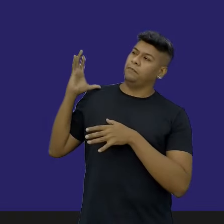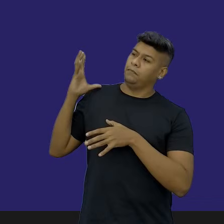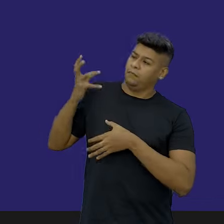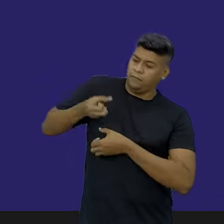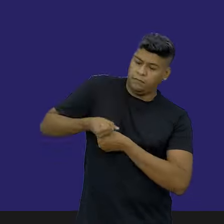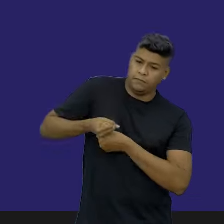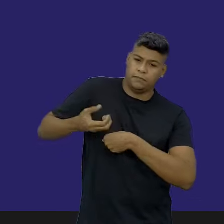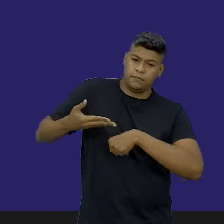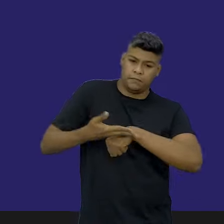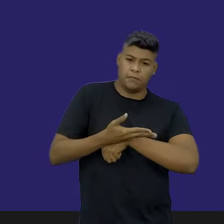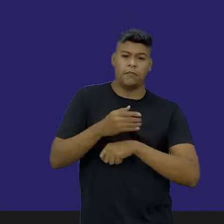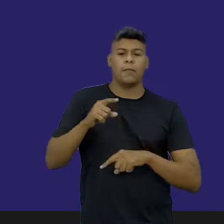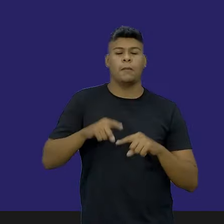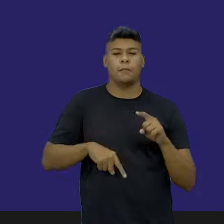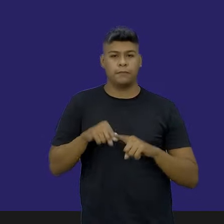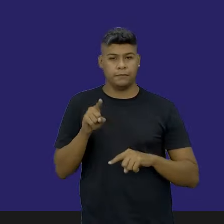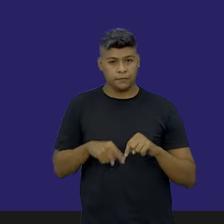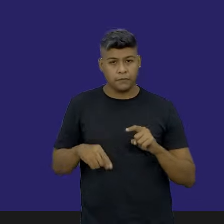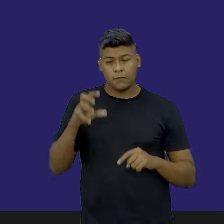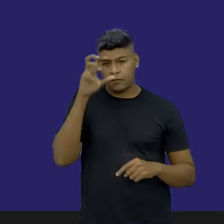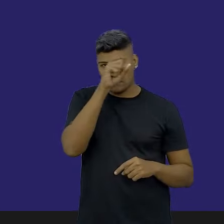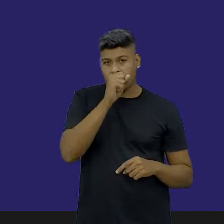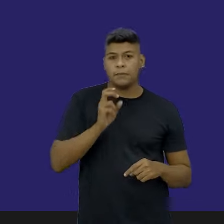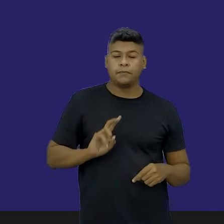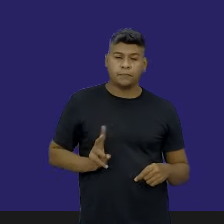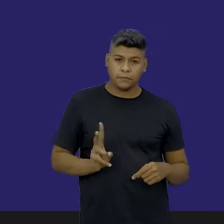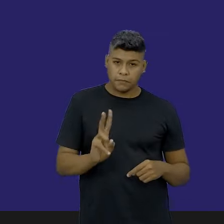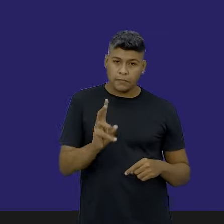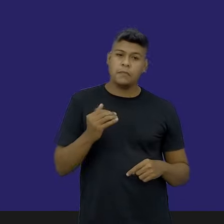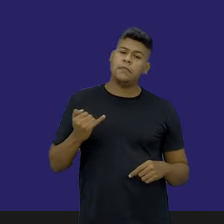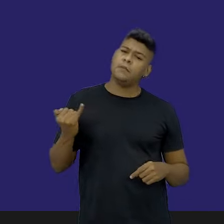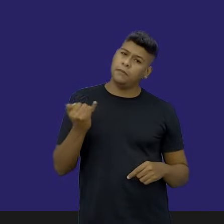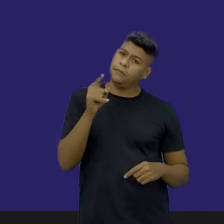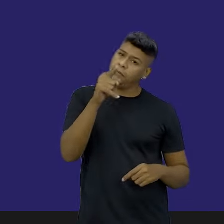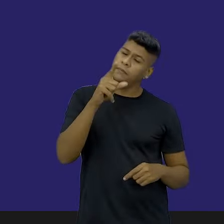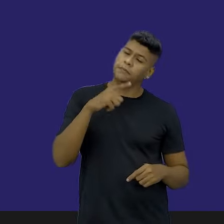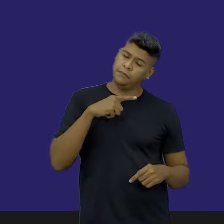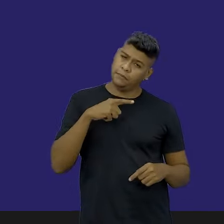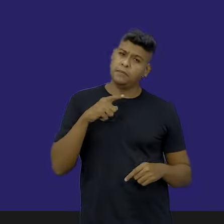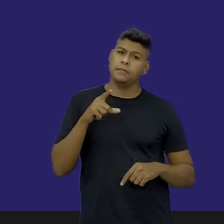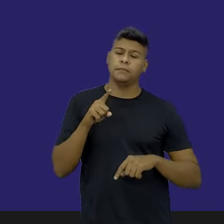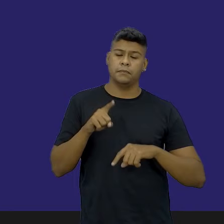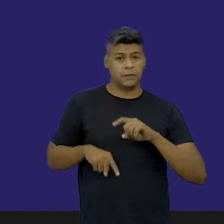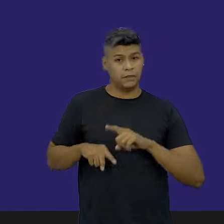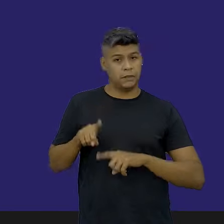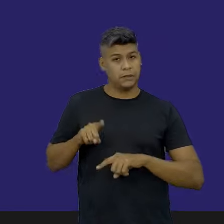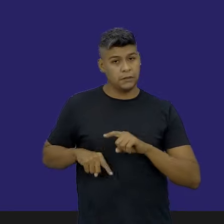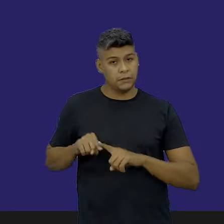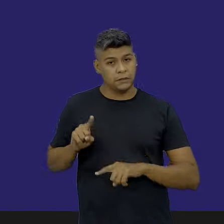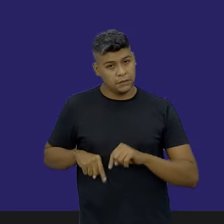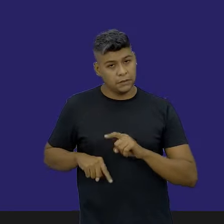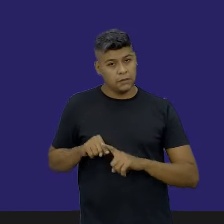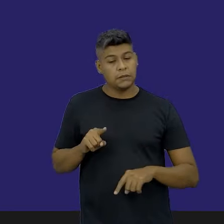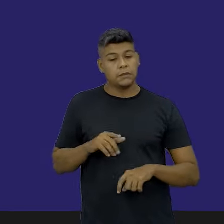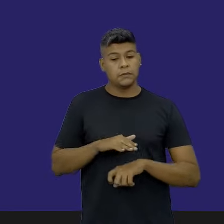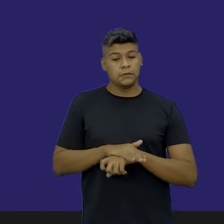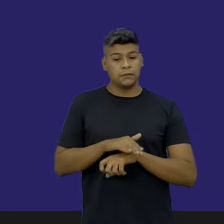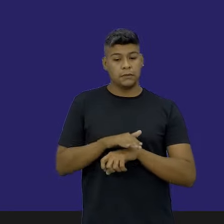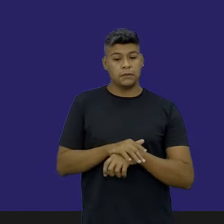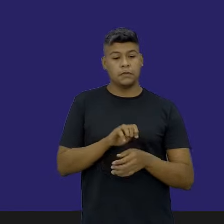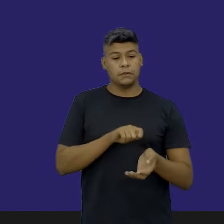acessar o material do Aprender Sempre. É fundamental que vocês tenham esse material em mãos, para que façam